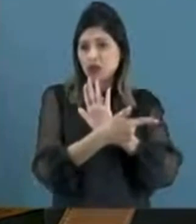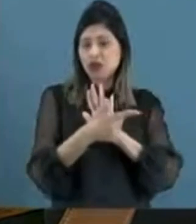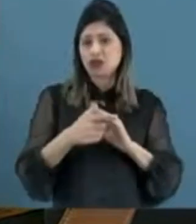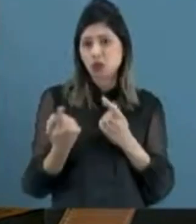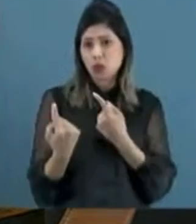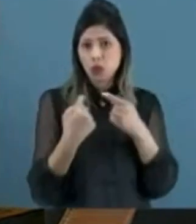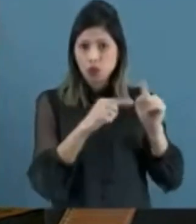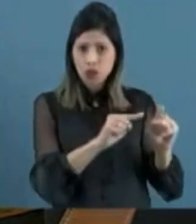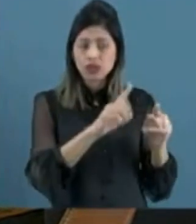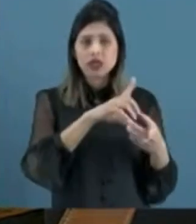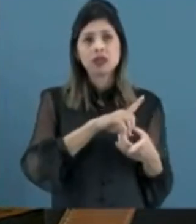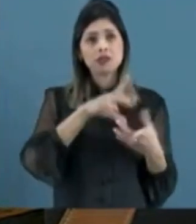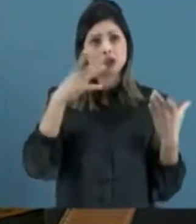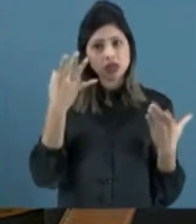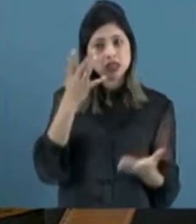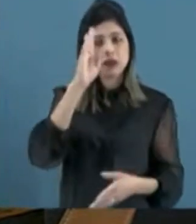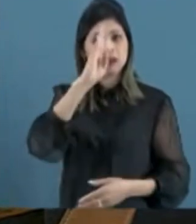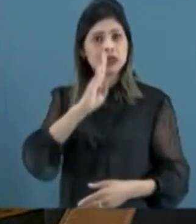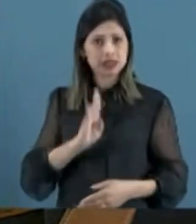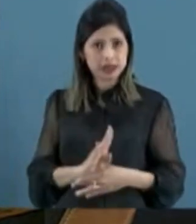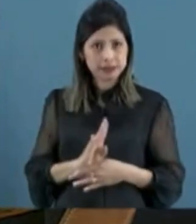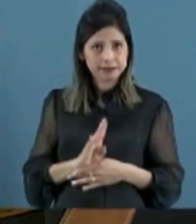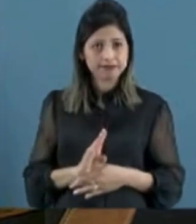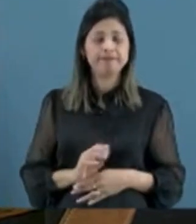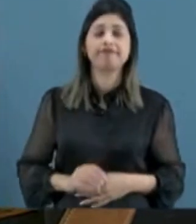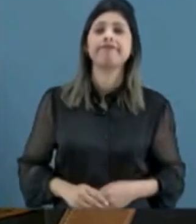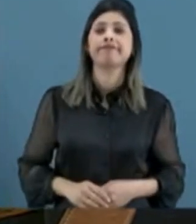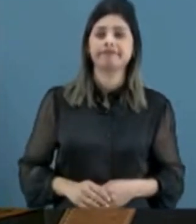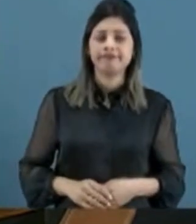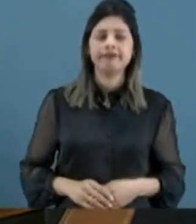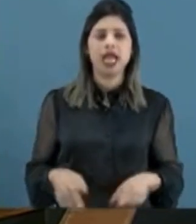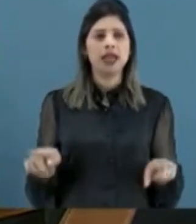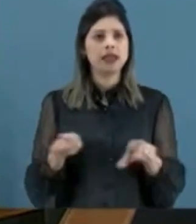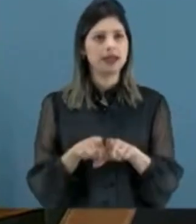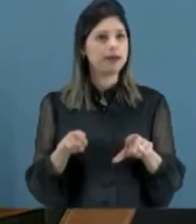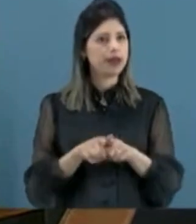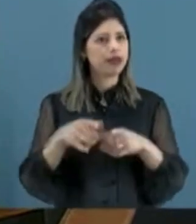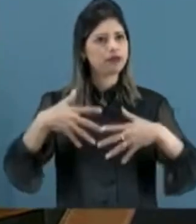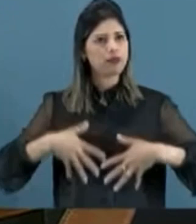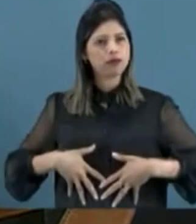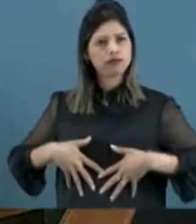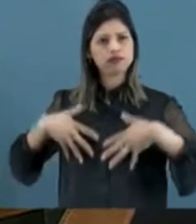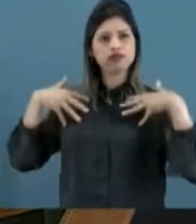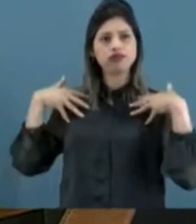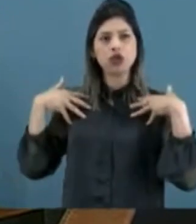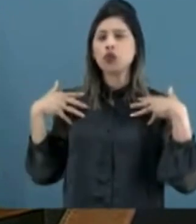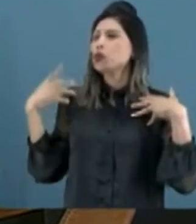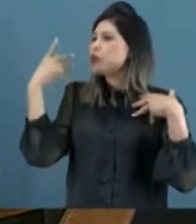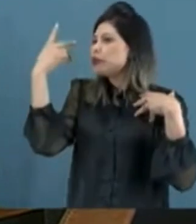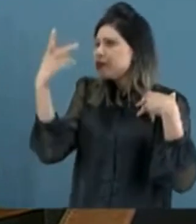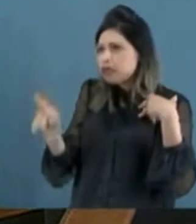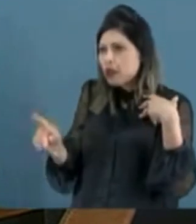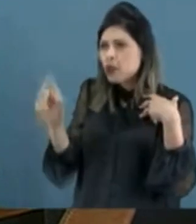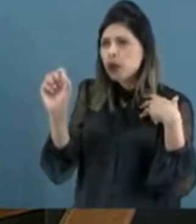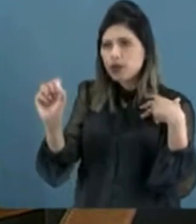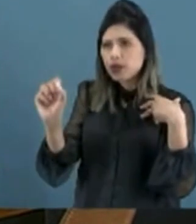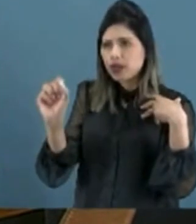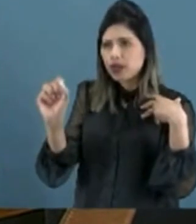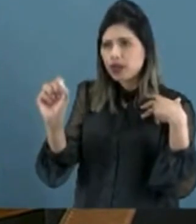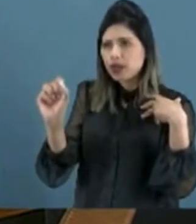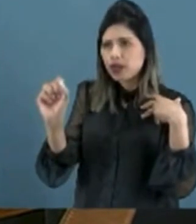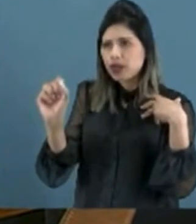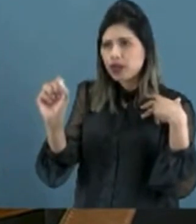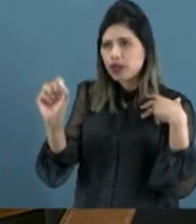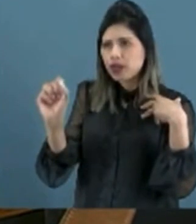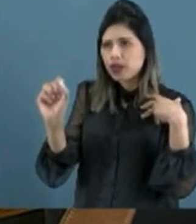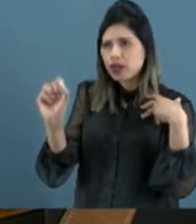tempo, senadora Elisiane, eu quero registrar o meu orgulho do seu relatório. É uma peça de profundo compromisso